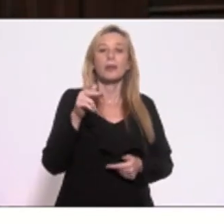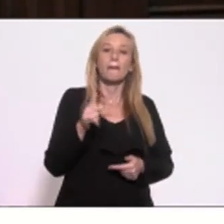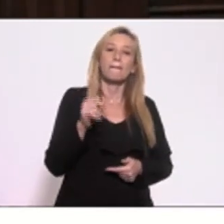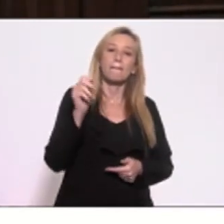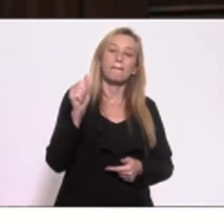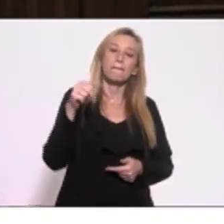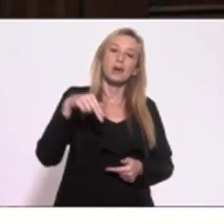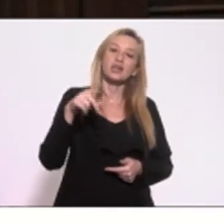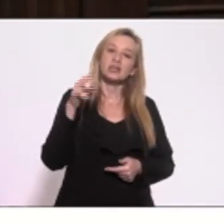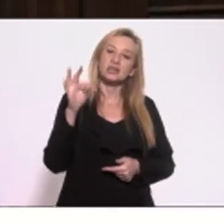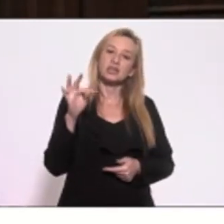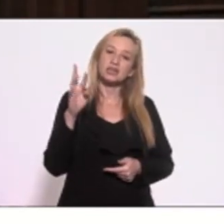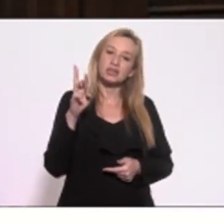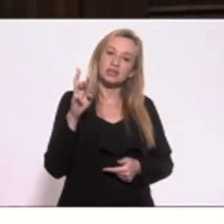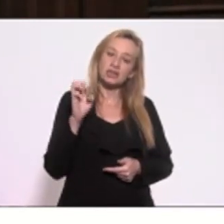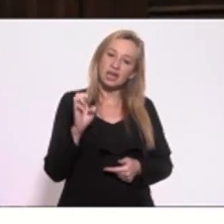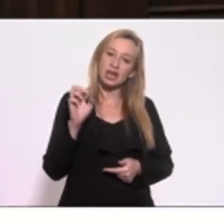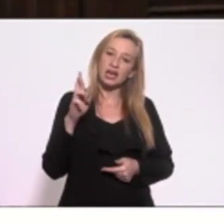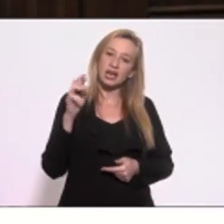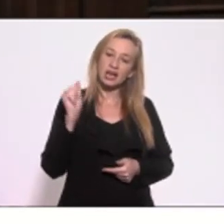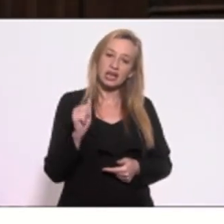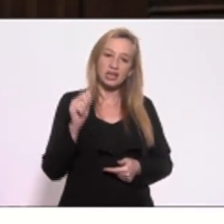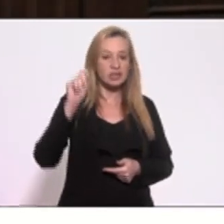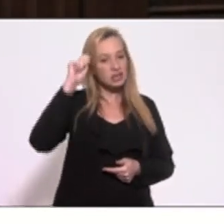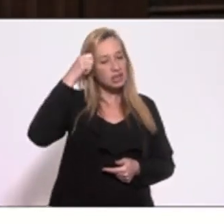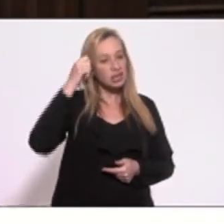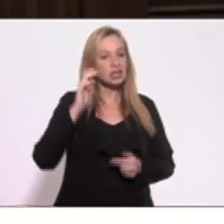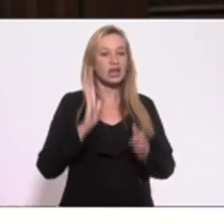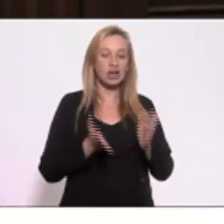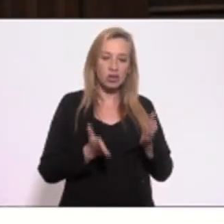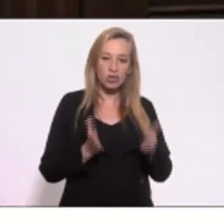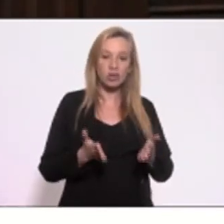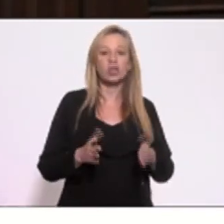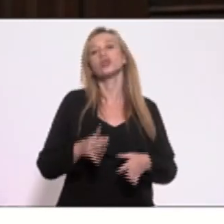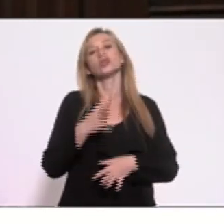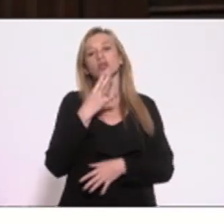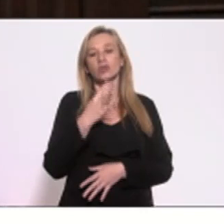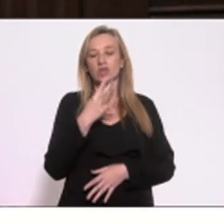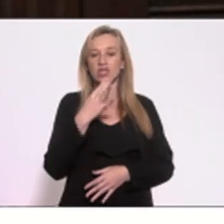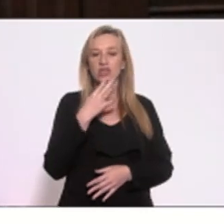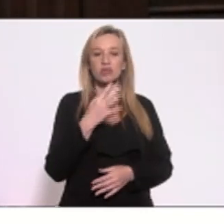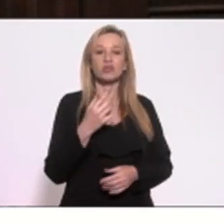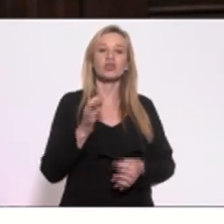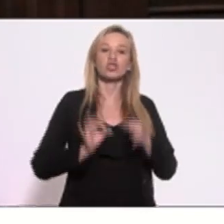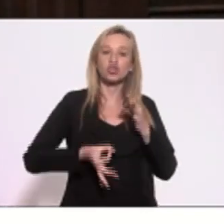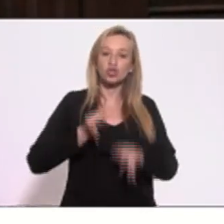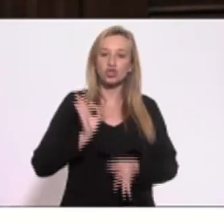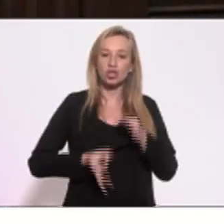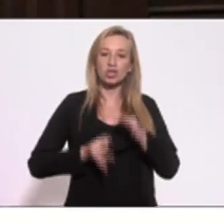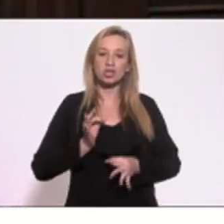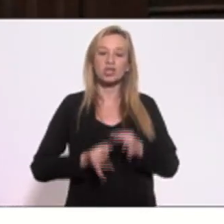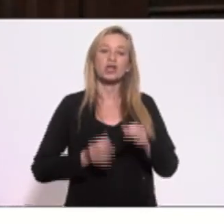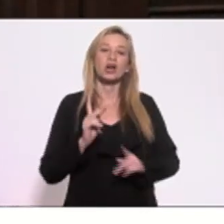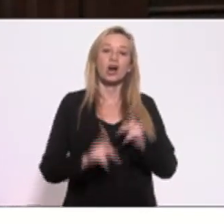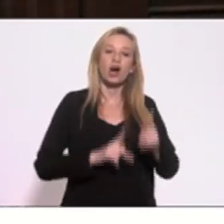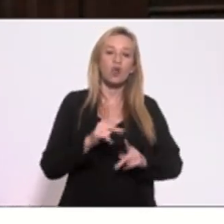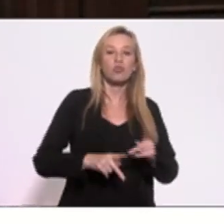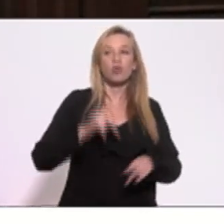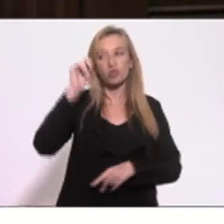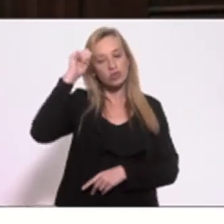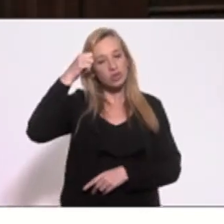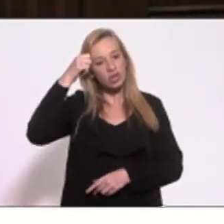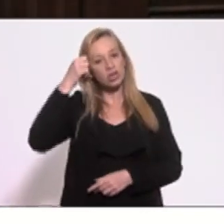mas entendendo que a nossa construção agora de reconhecimento e fazendo justiça ao povo negro,